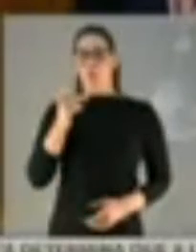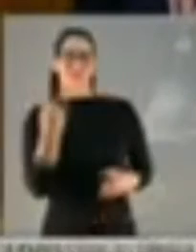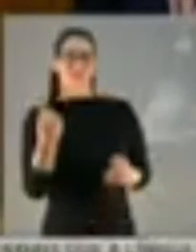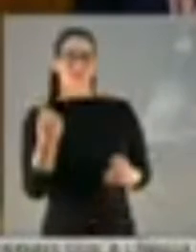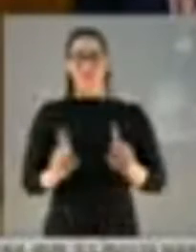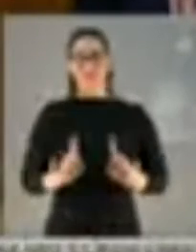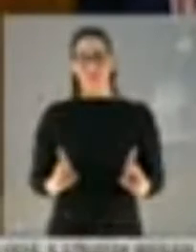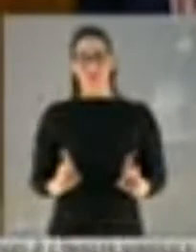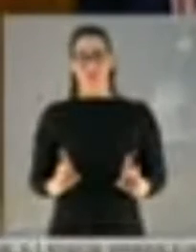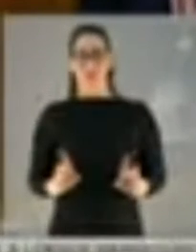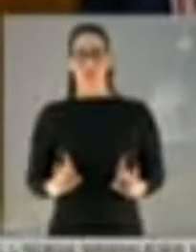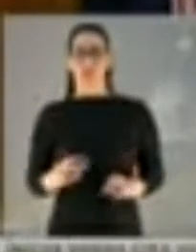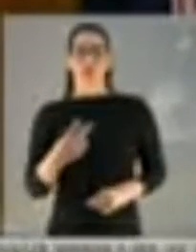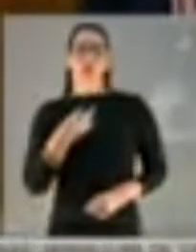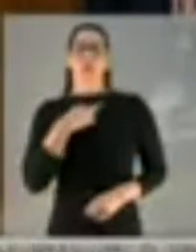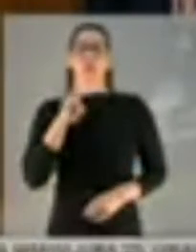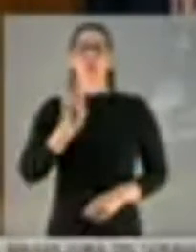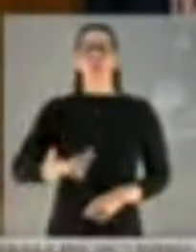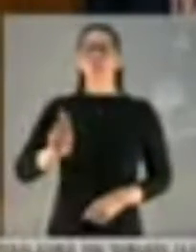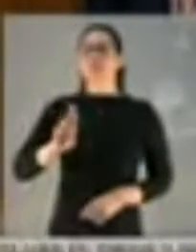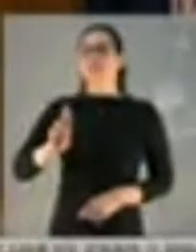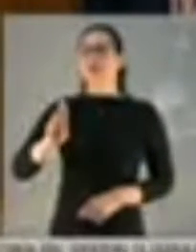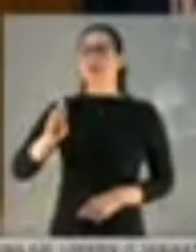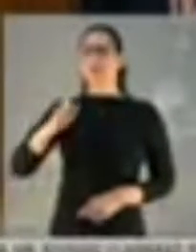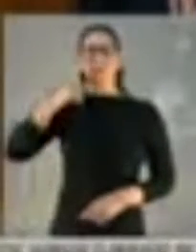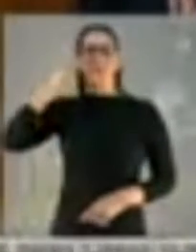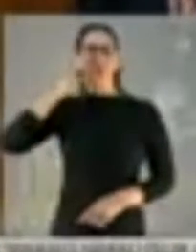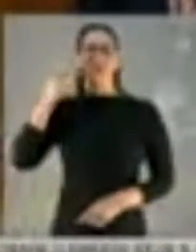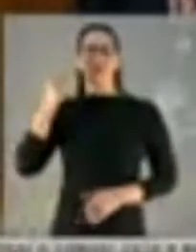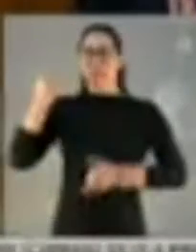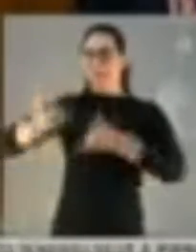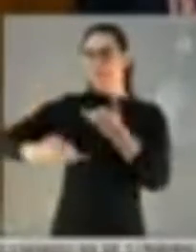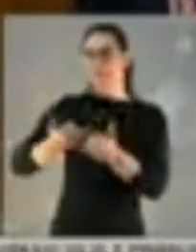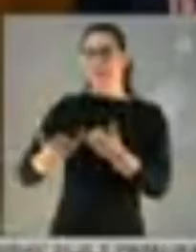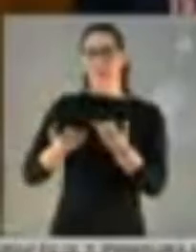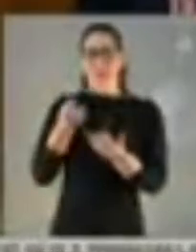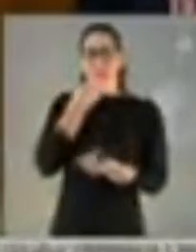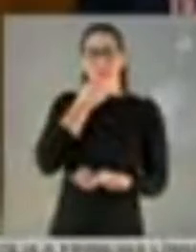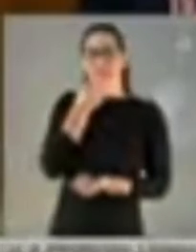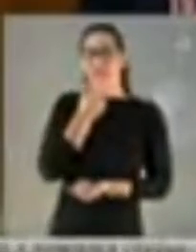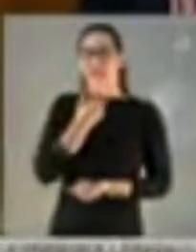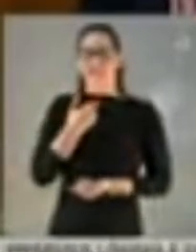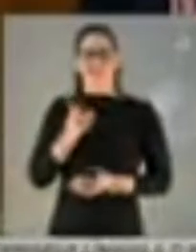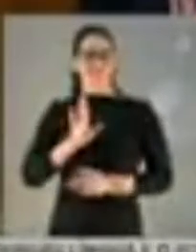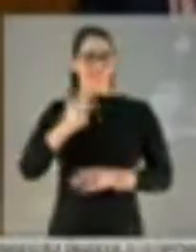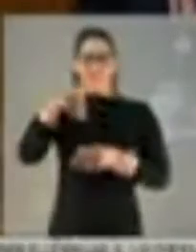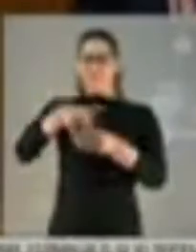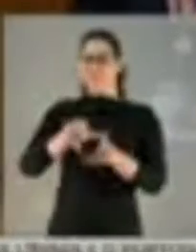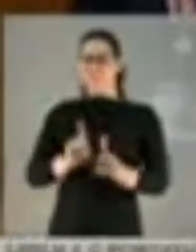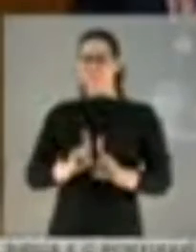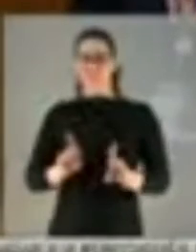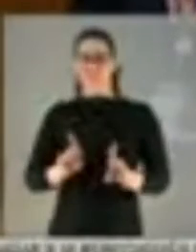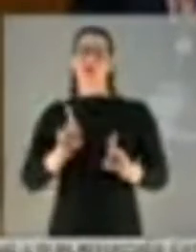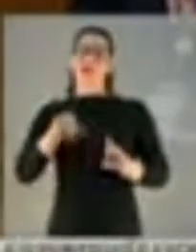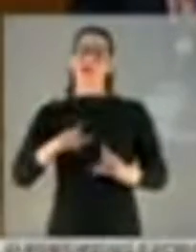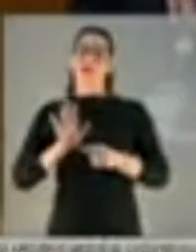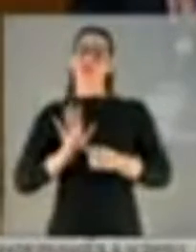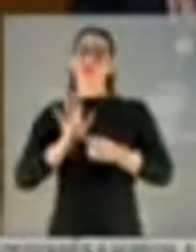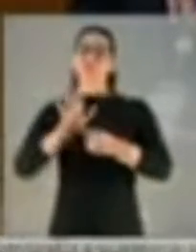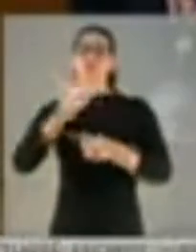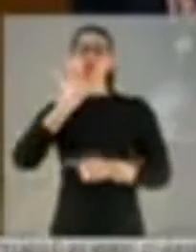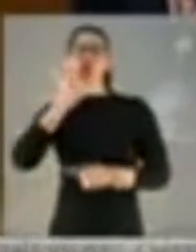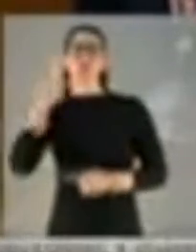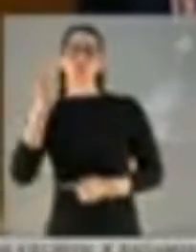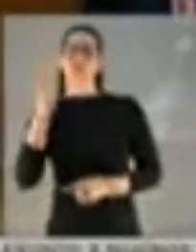a gente não pode usar aqui a política nem como brincadeira, nem como piada, nem como jogo eleitoral, mas como um mecanismo para apresentar soluções,